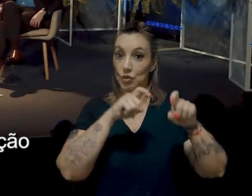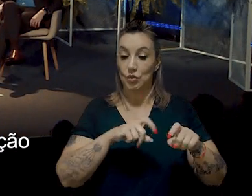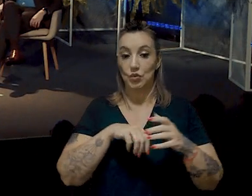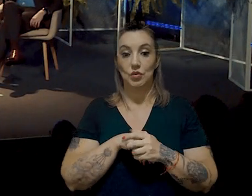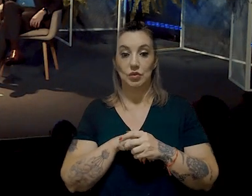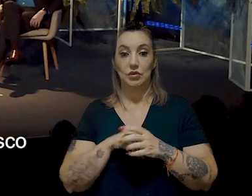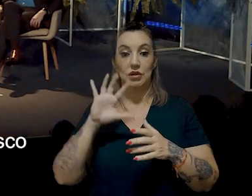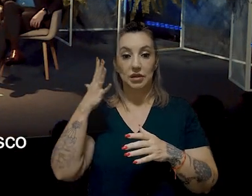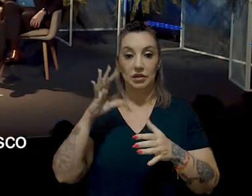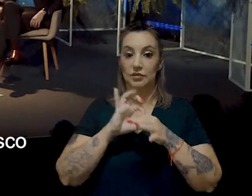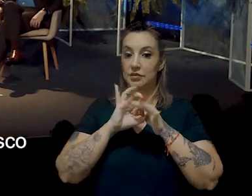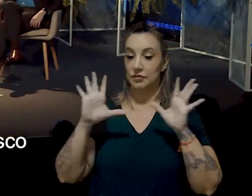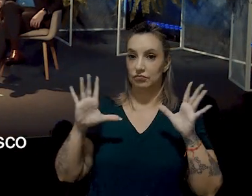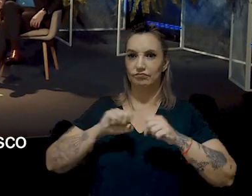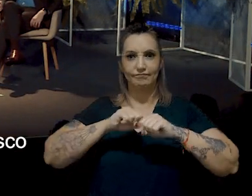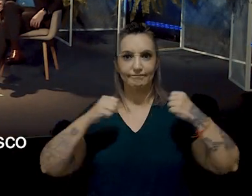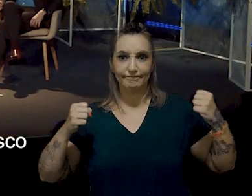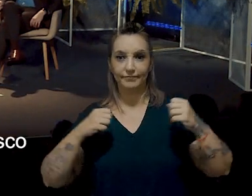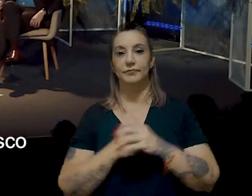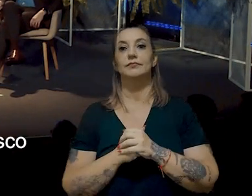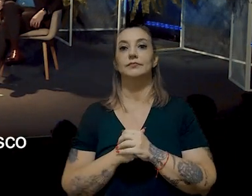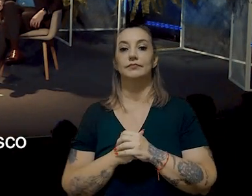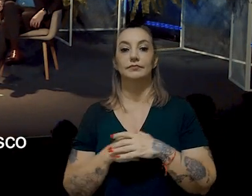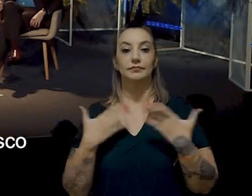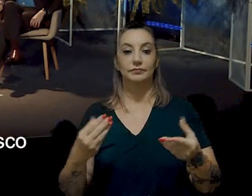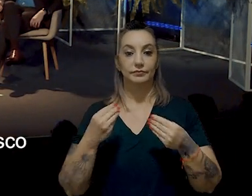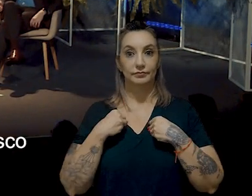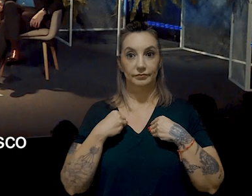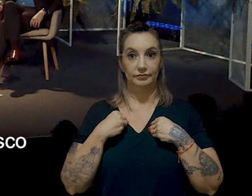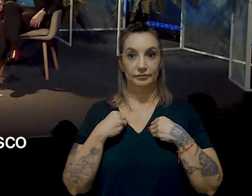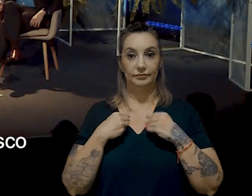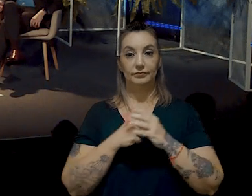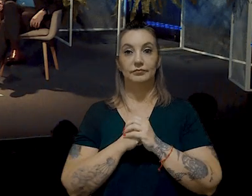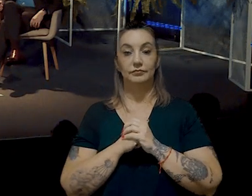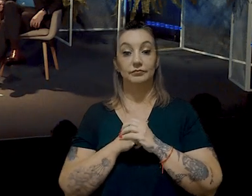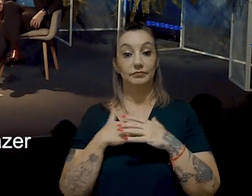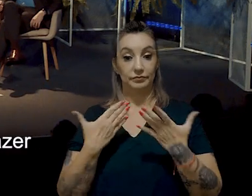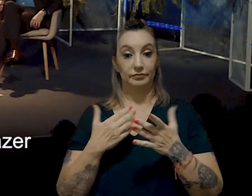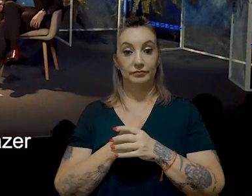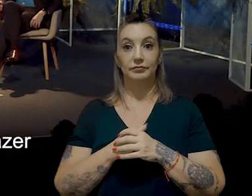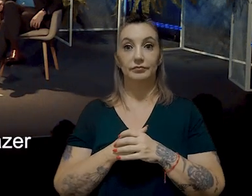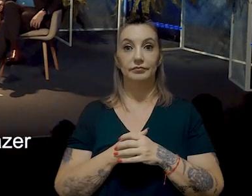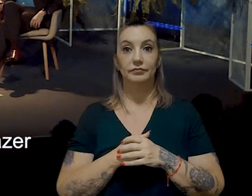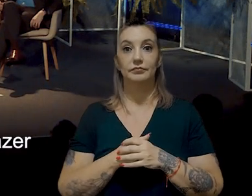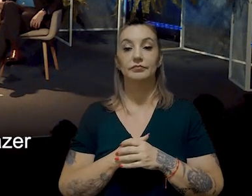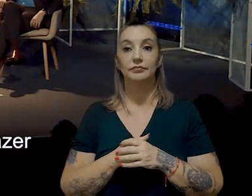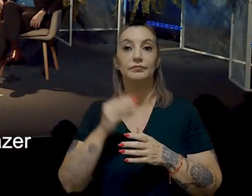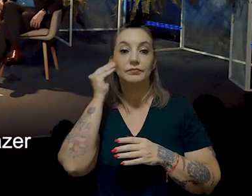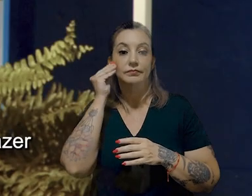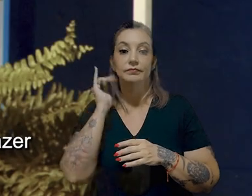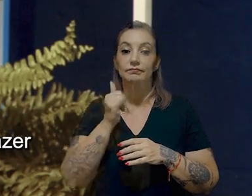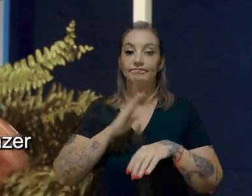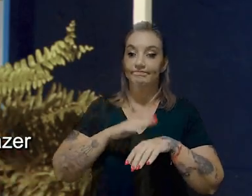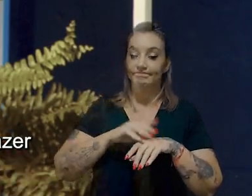agricultura em em clima disponível que é gigantesco né Tem e tem de tudo lá dentro então o o que a